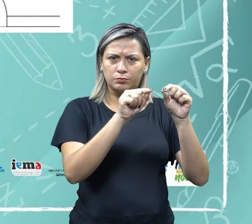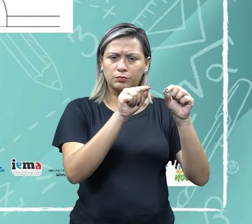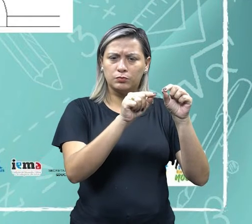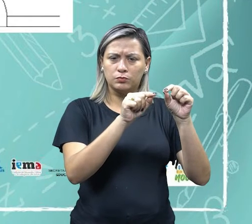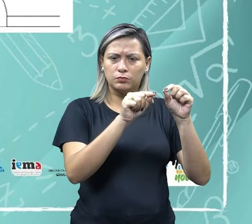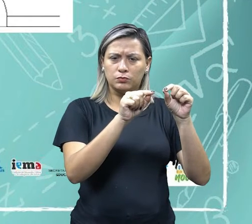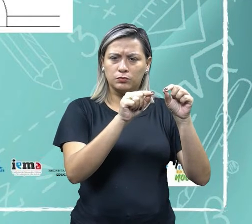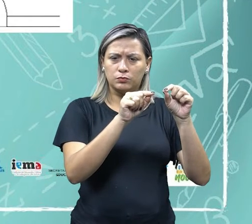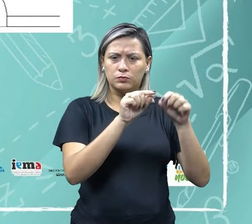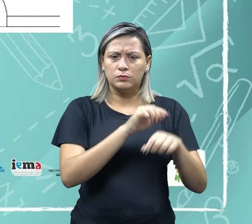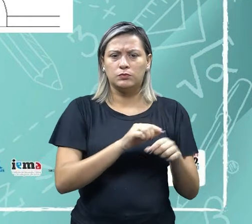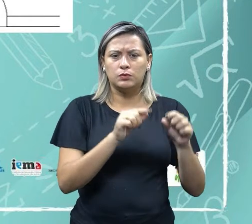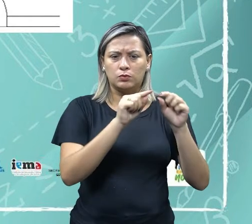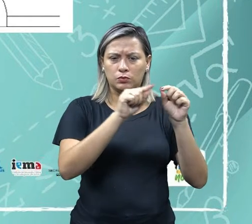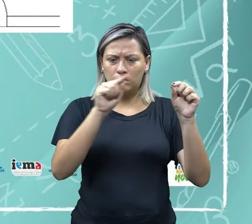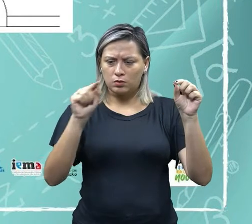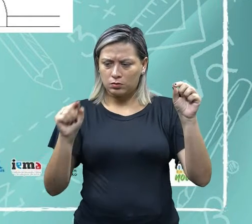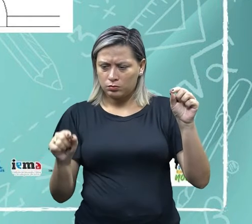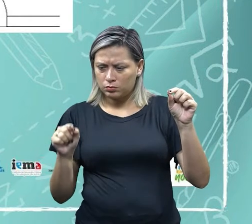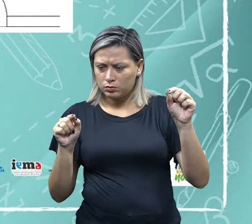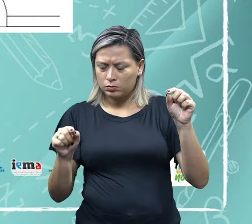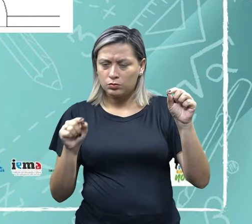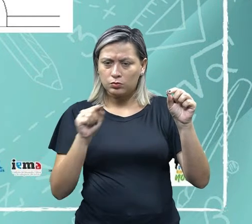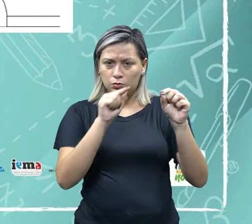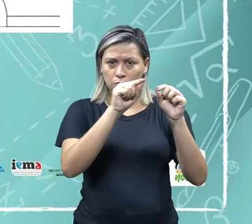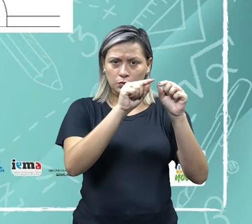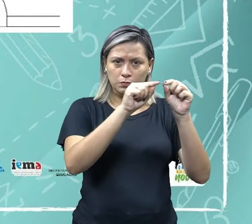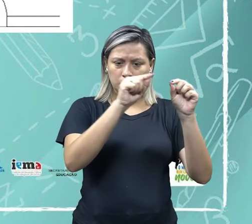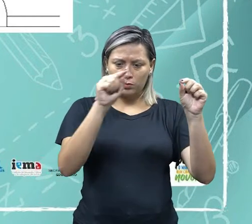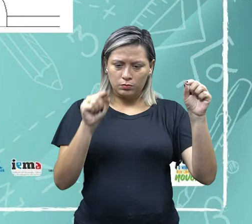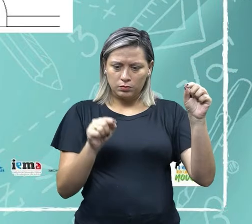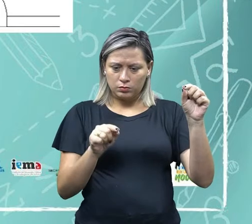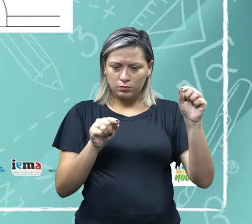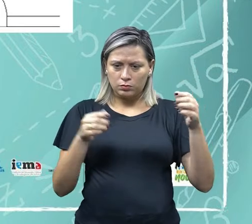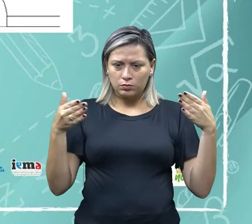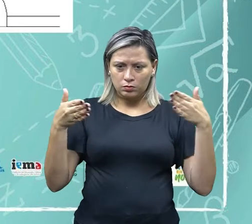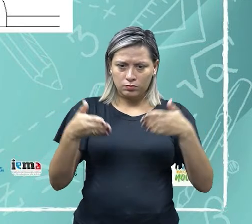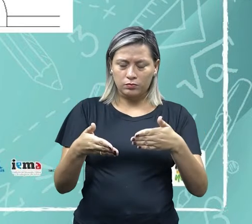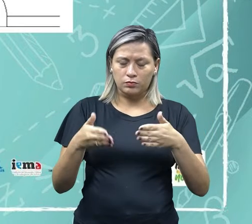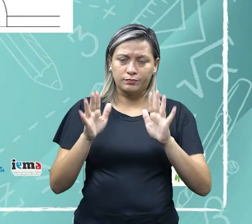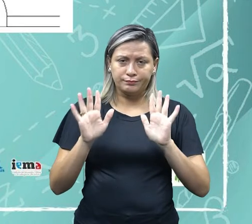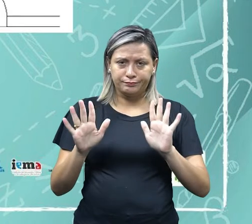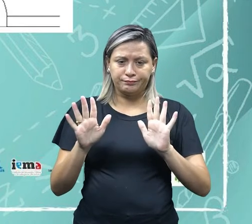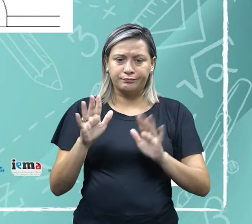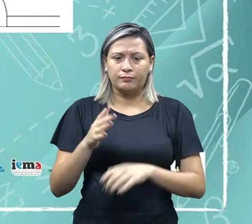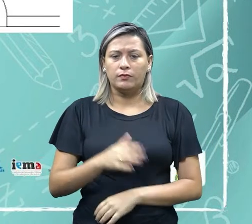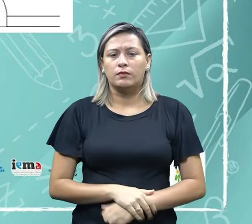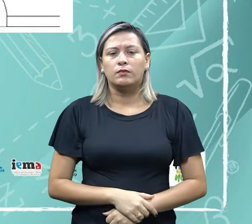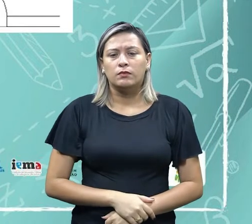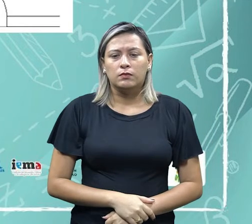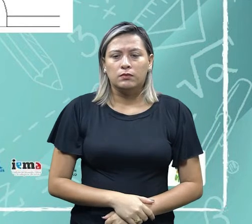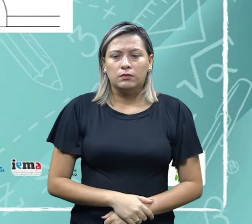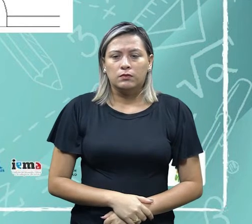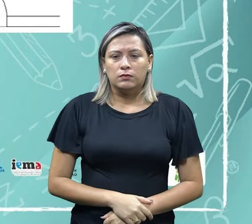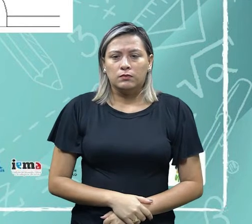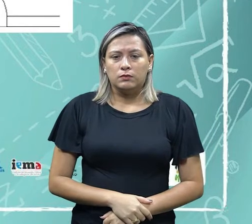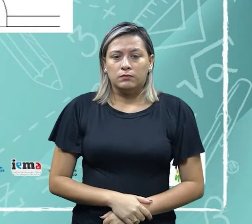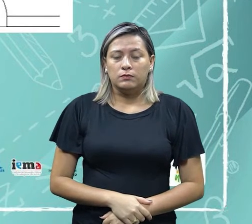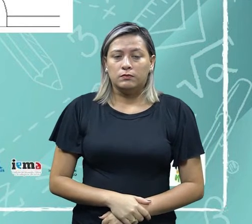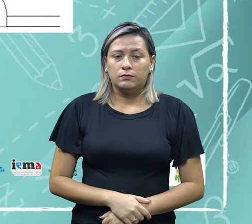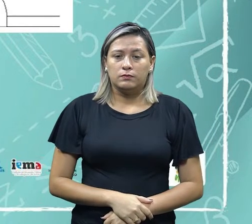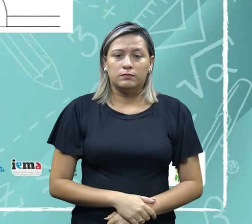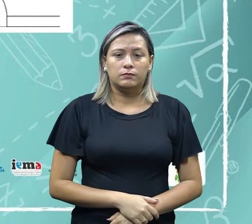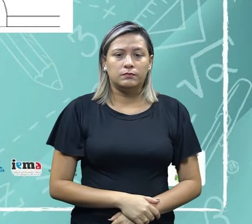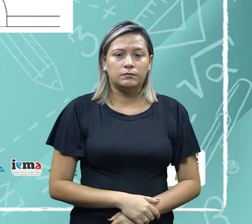em seguida, o nosso segundo ponto é o ponto do centro. Aliás, correção. O nosso